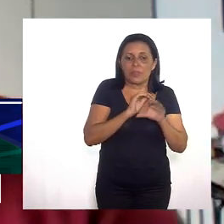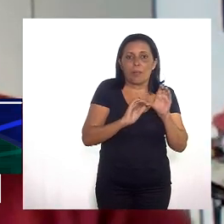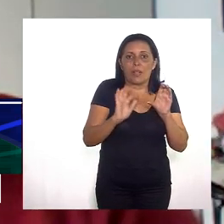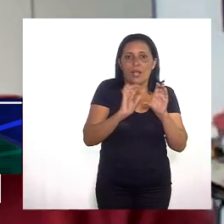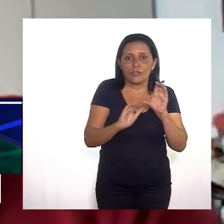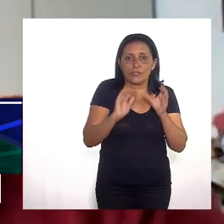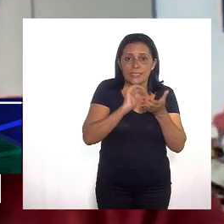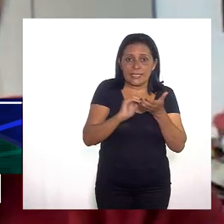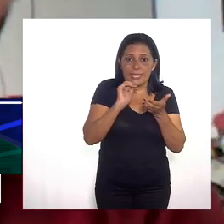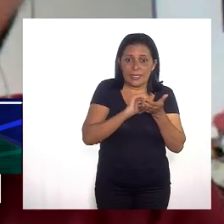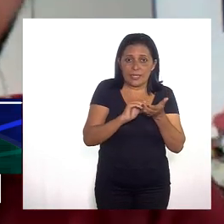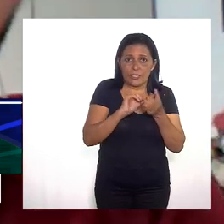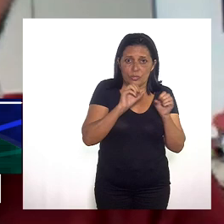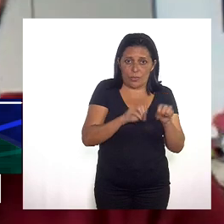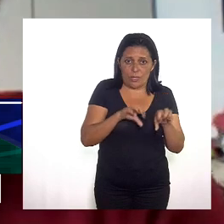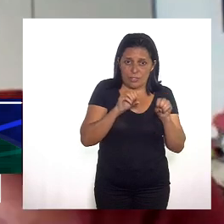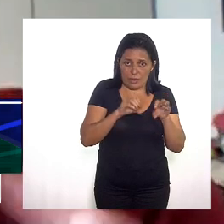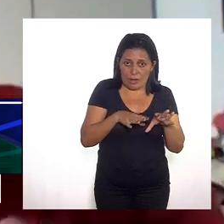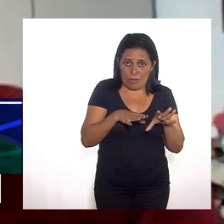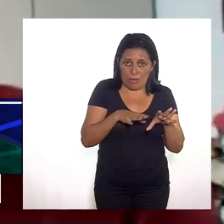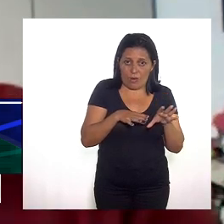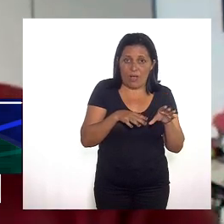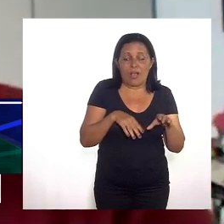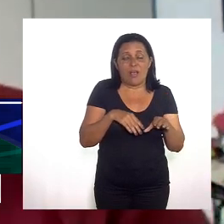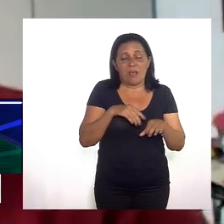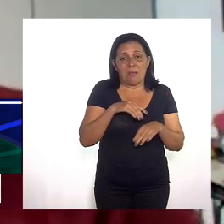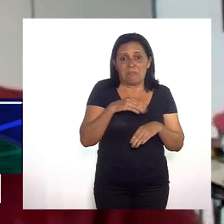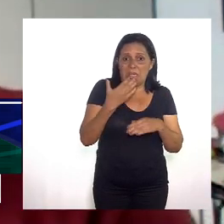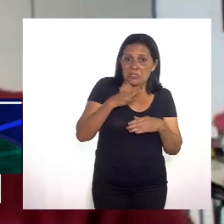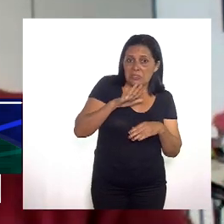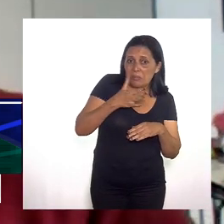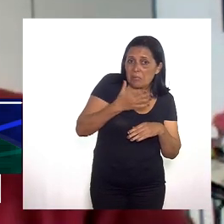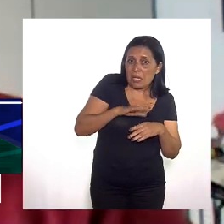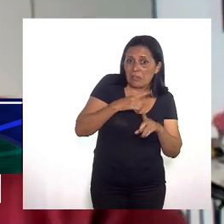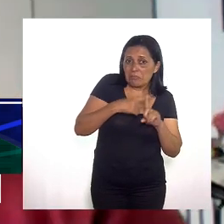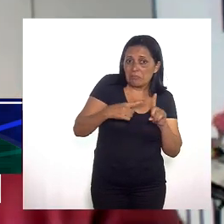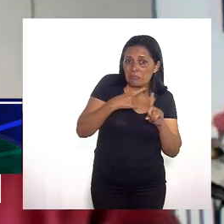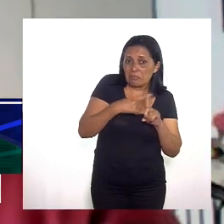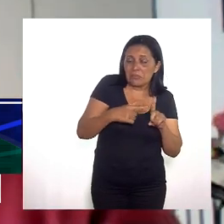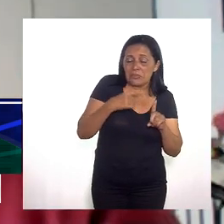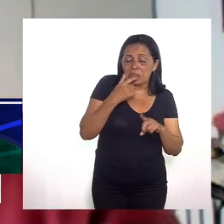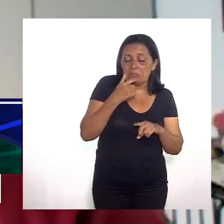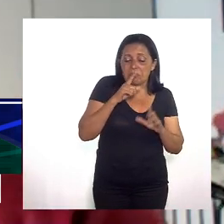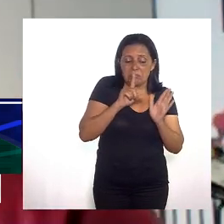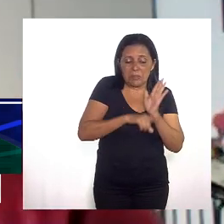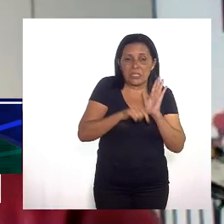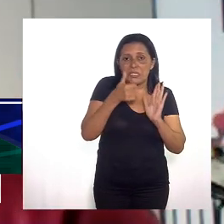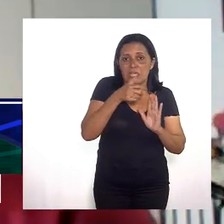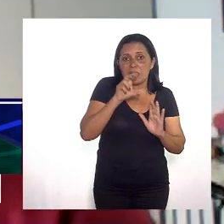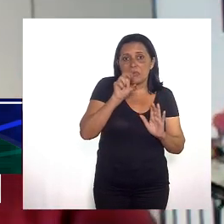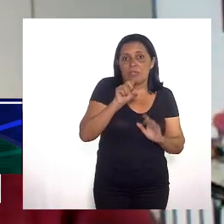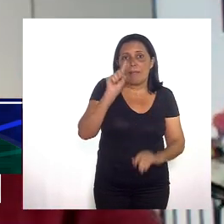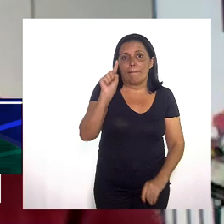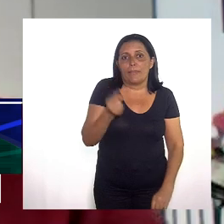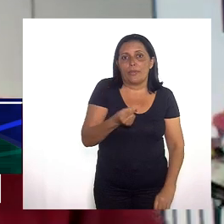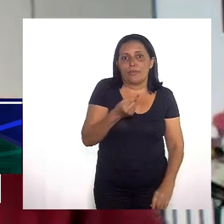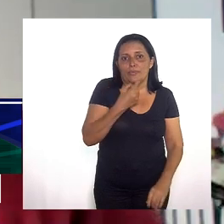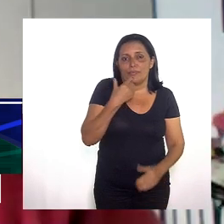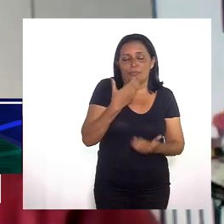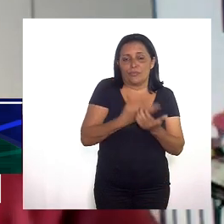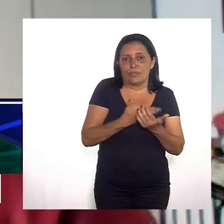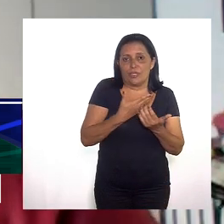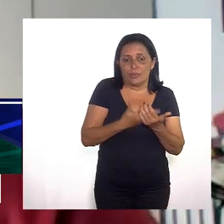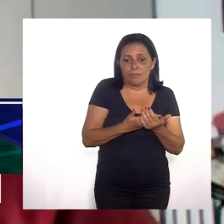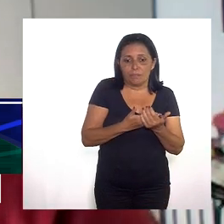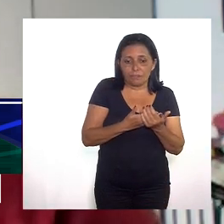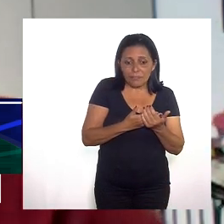da Secretaria de Estado de Educação, a média é de menos de 150 mil acessos por dia por parte dos estudantes. Se